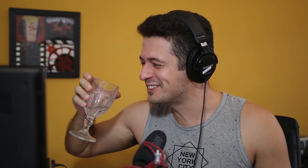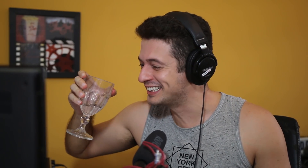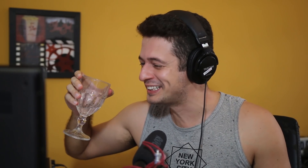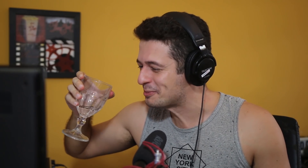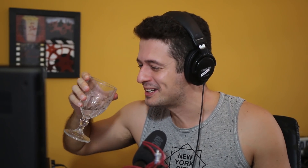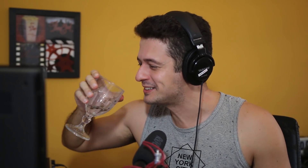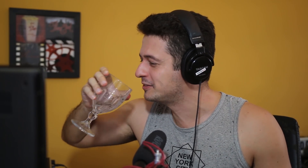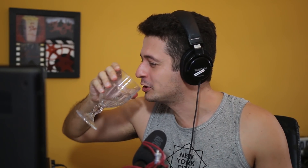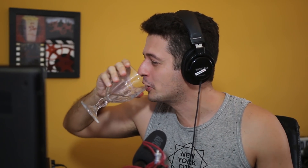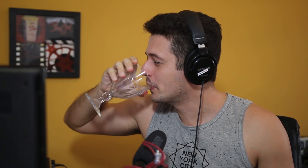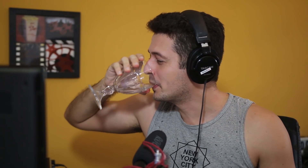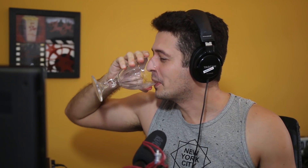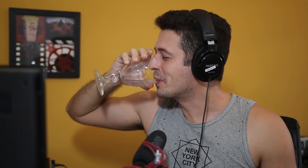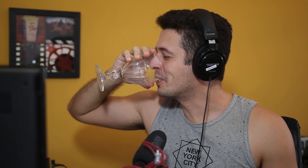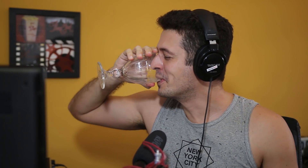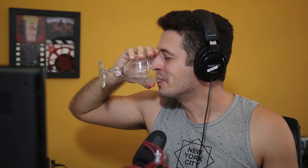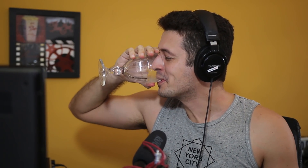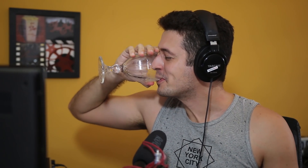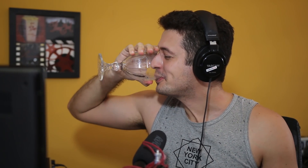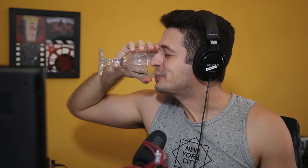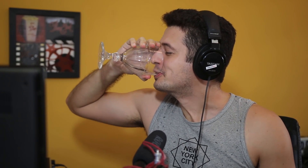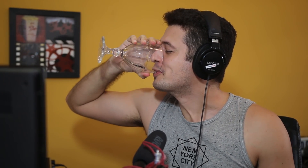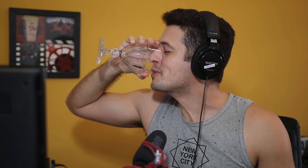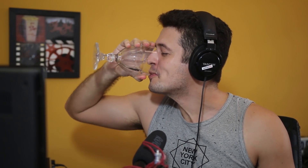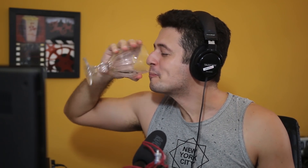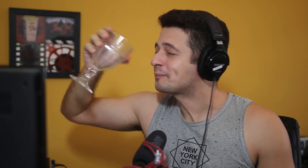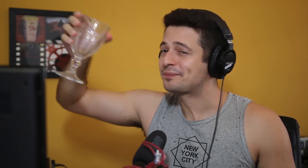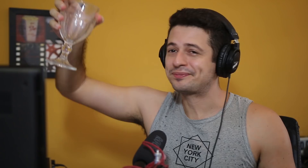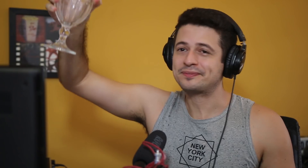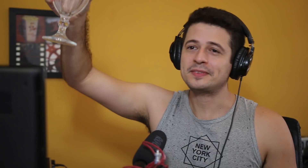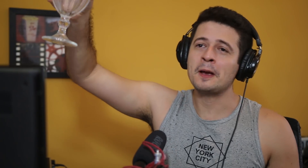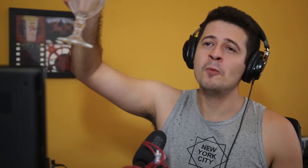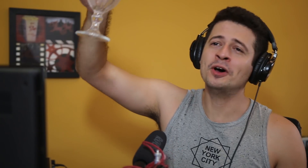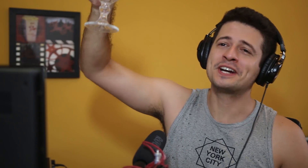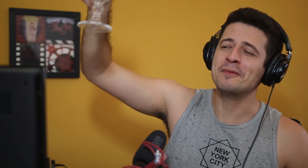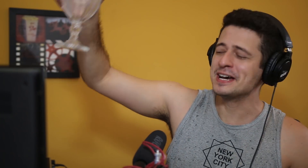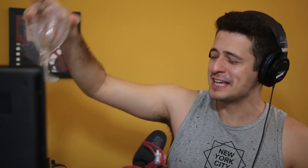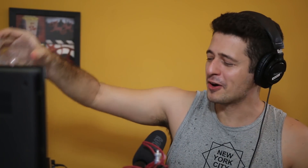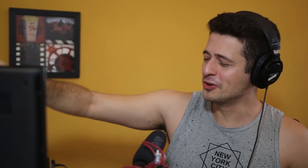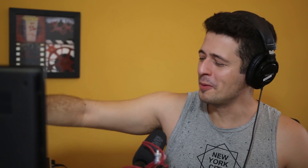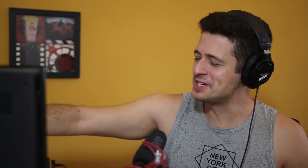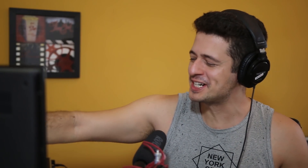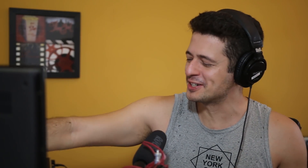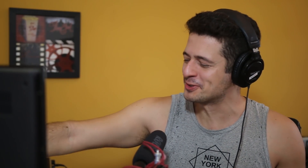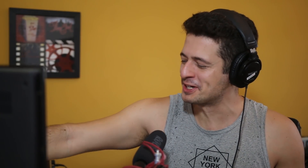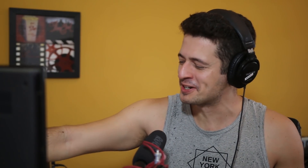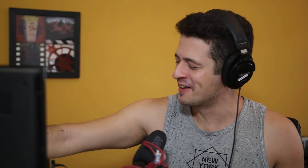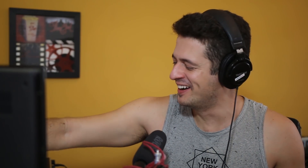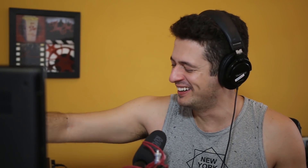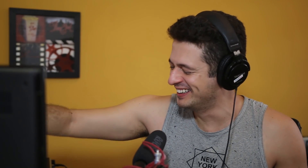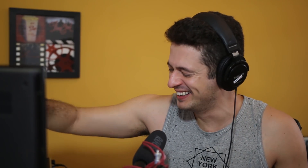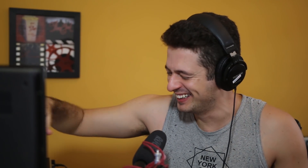fiquei destruído depois desse vídeo. Mô, traz mais água, em nome de Jesus.